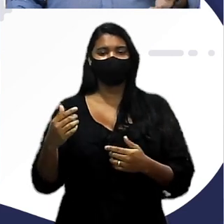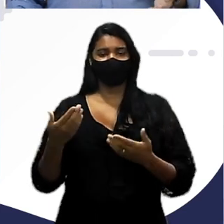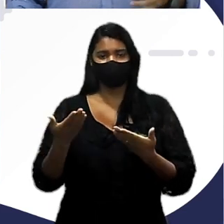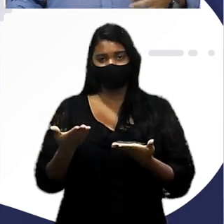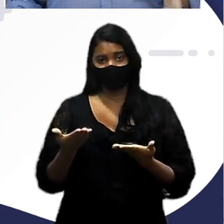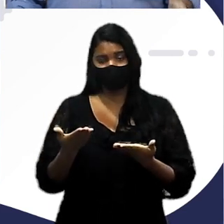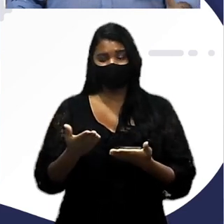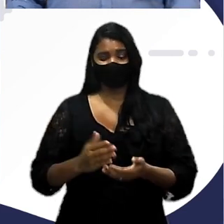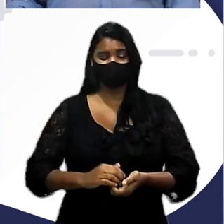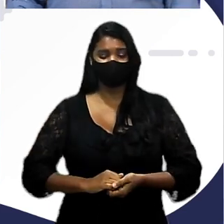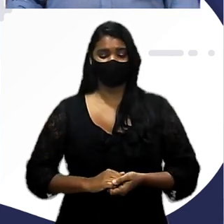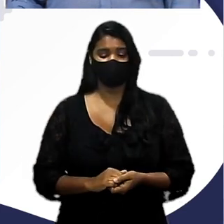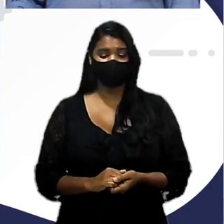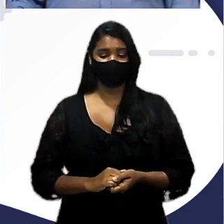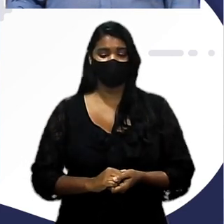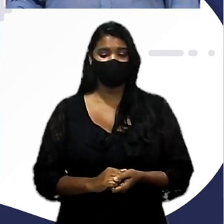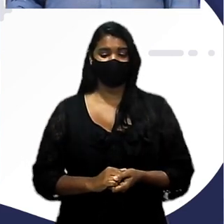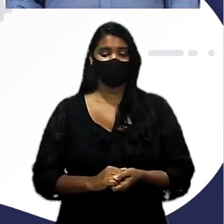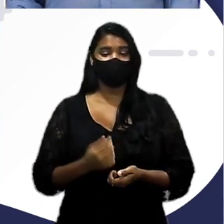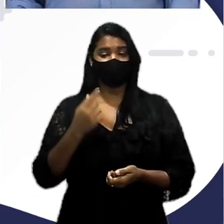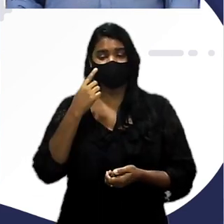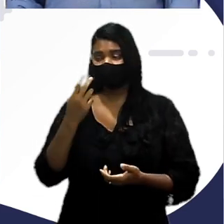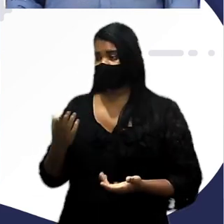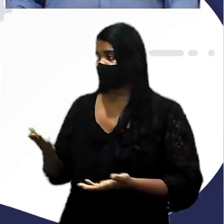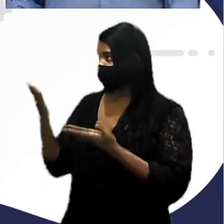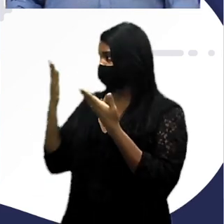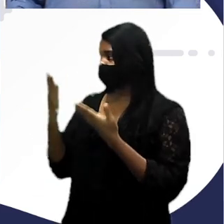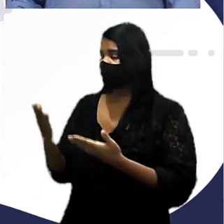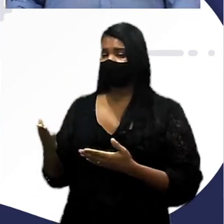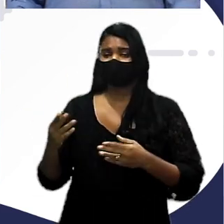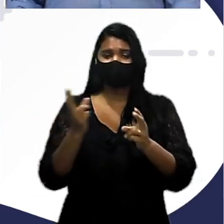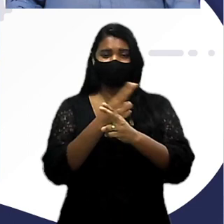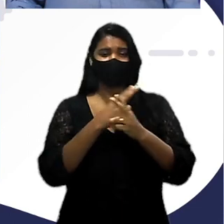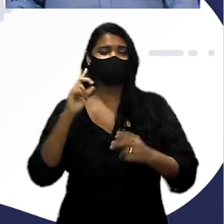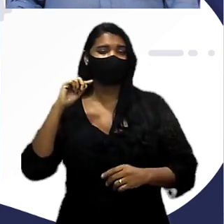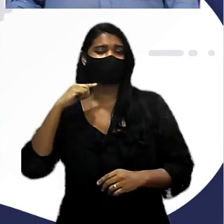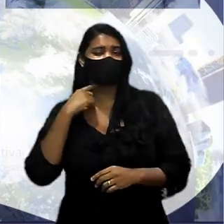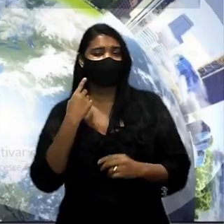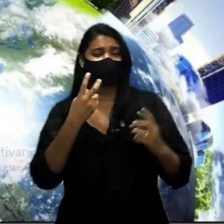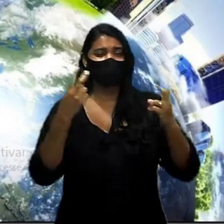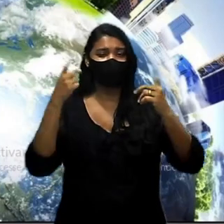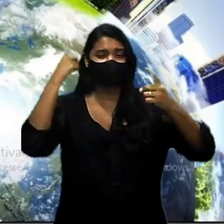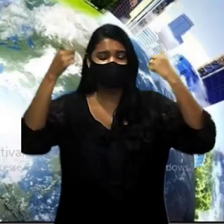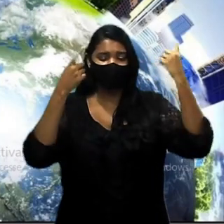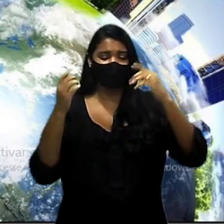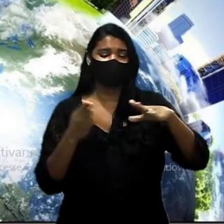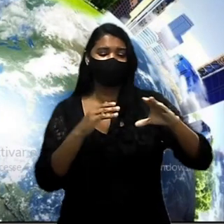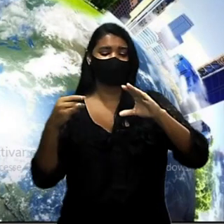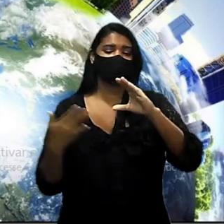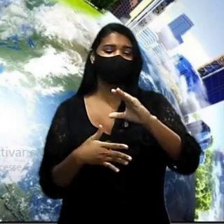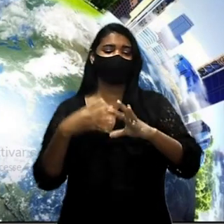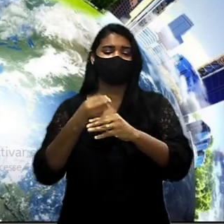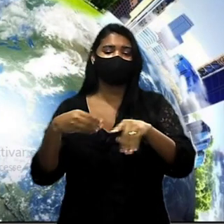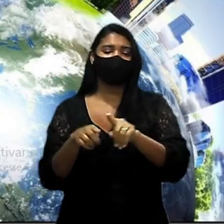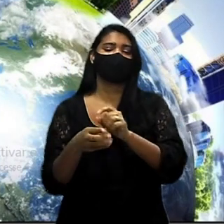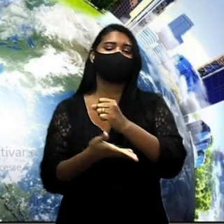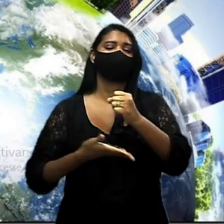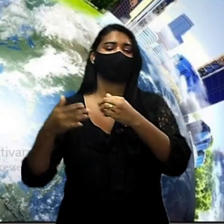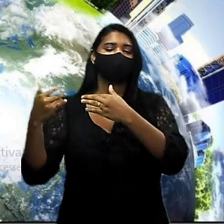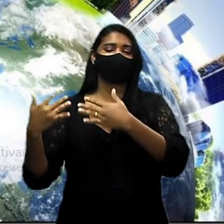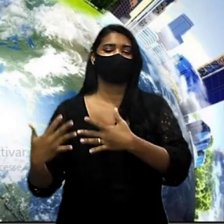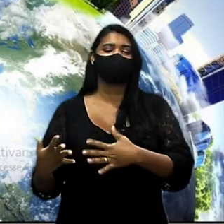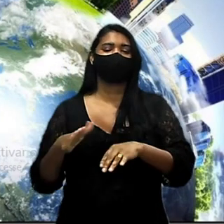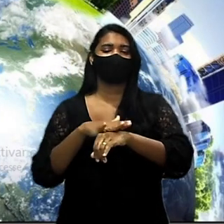positivo. É um cenário muito preocupante. Um outro aspecto que é importante, que serve como base para a